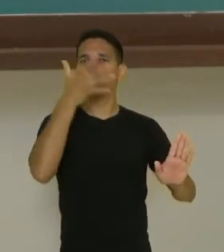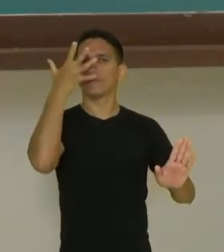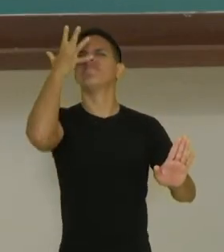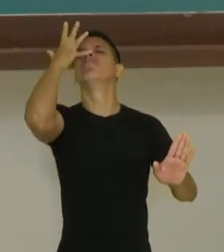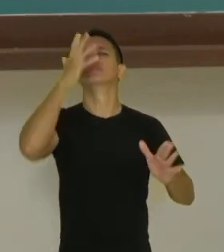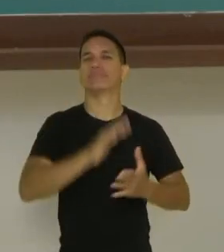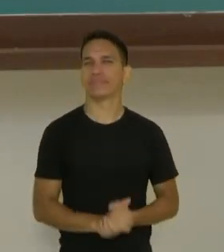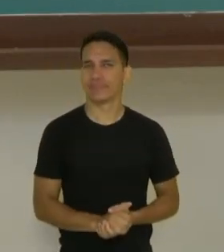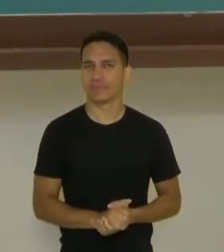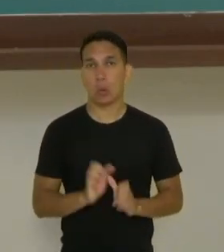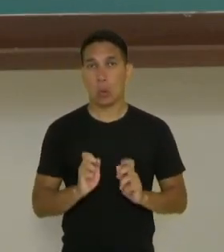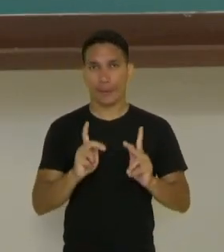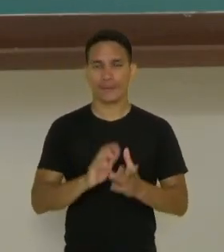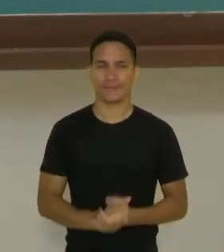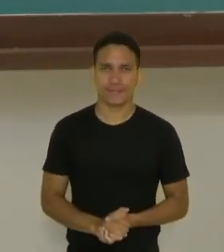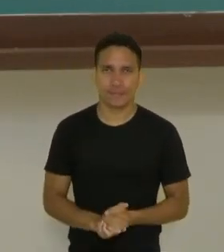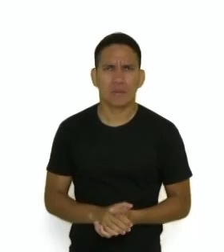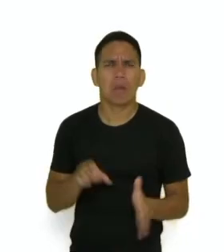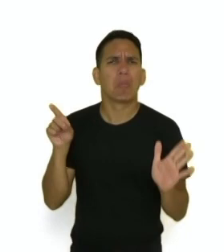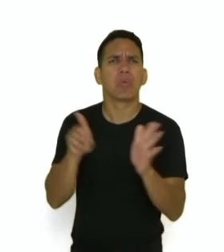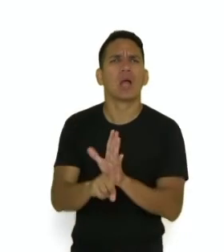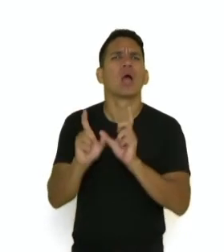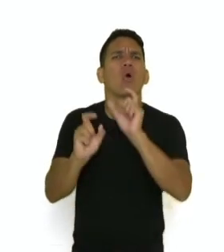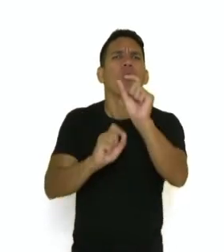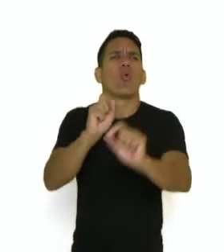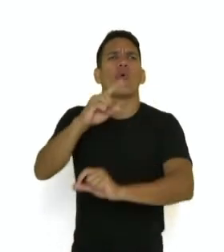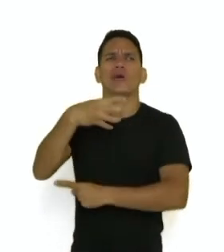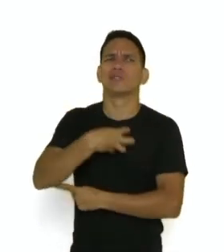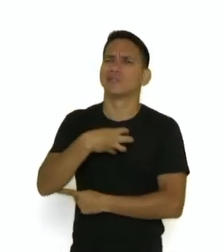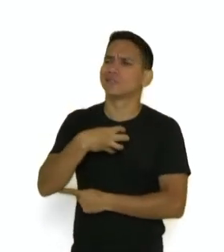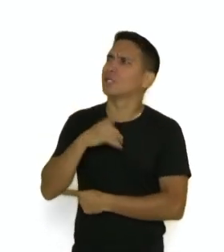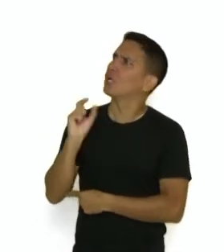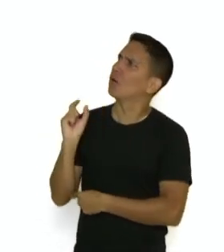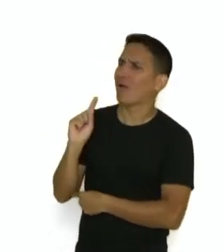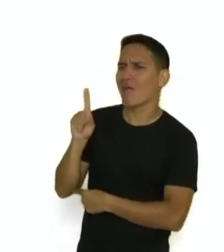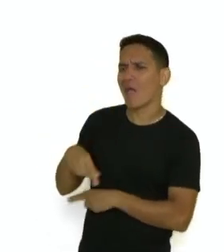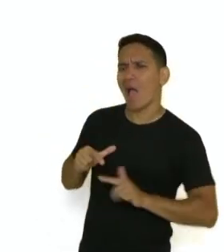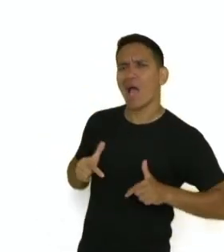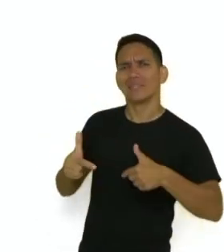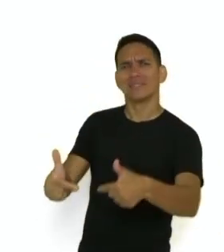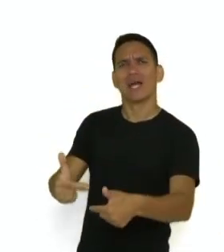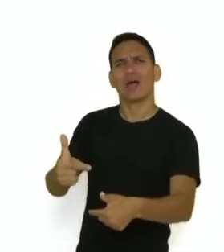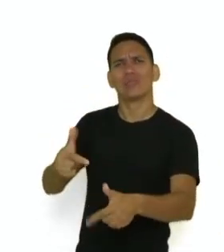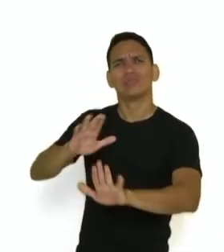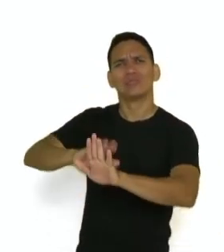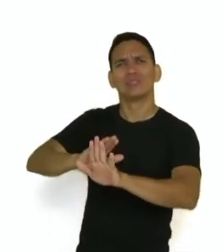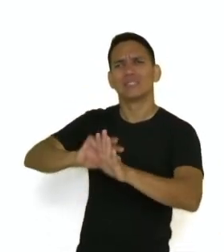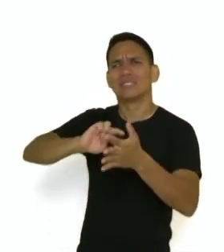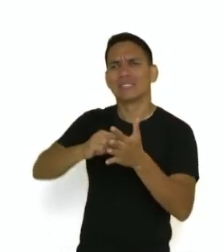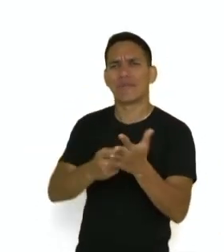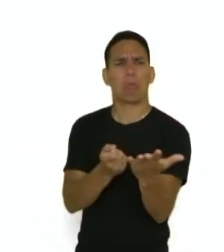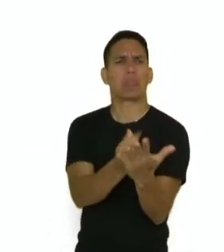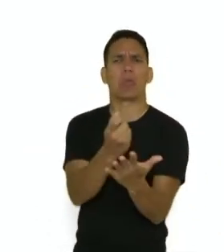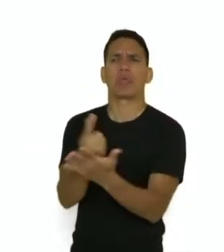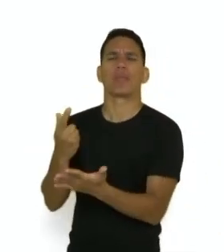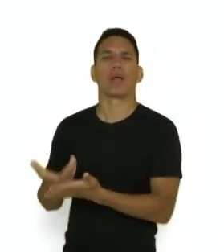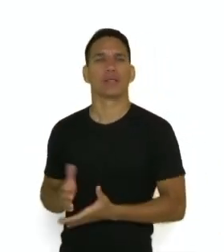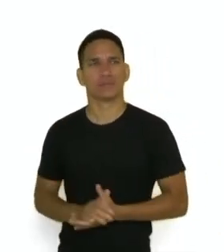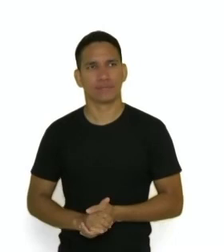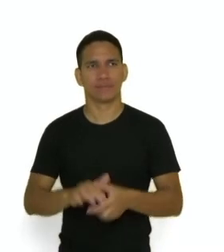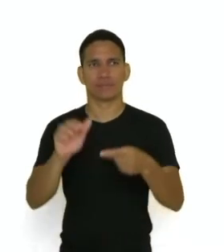ok? Quais ações indicam uma mentalidade consumista? Consumir, possuir tudo